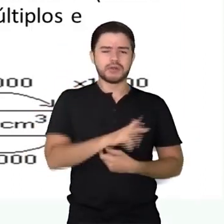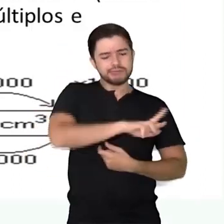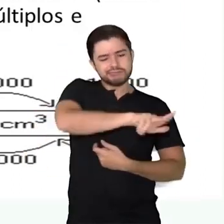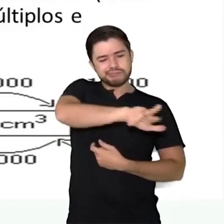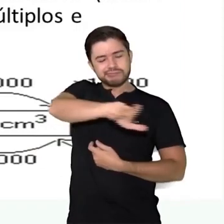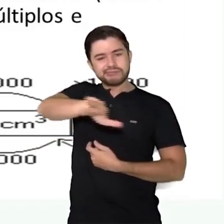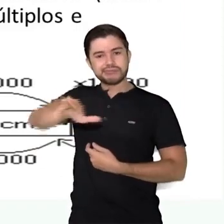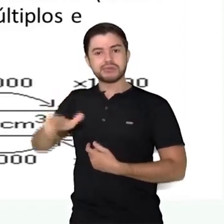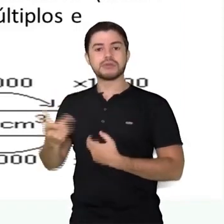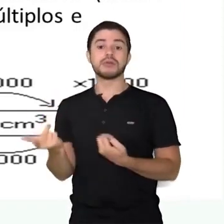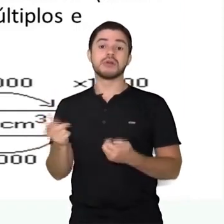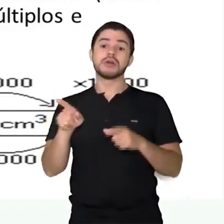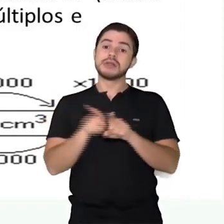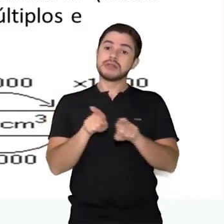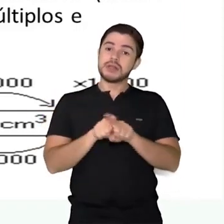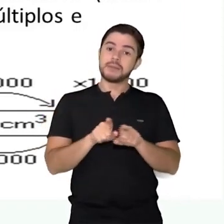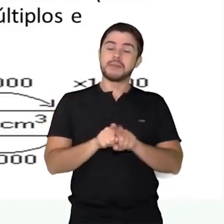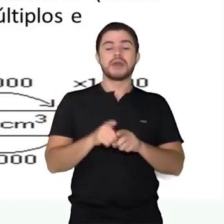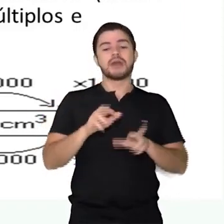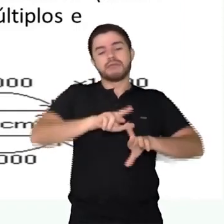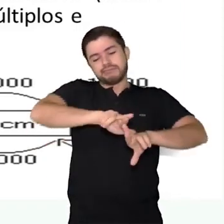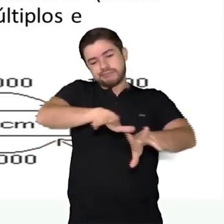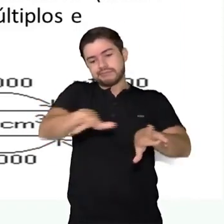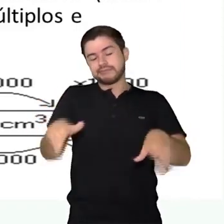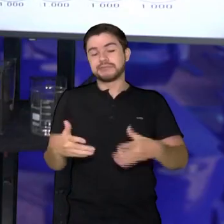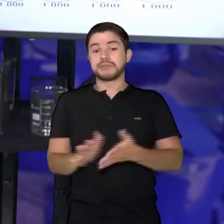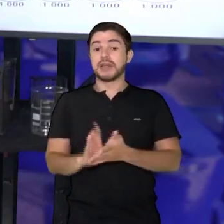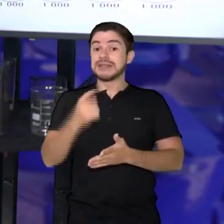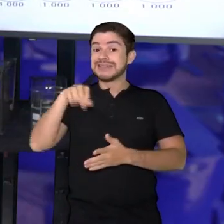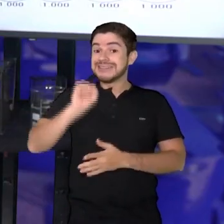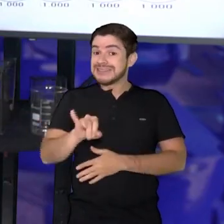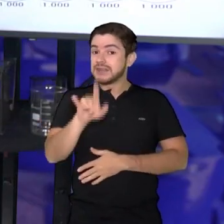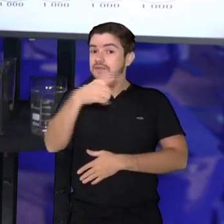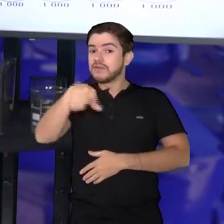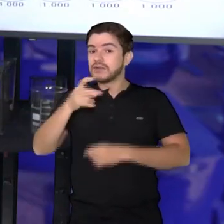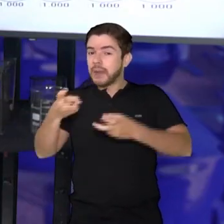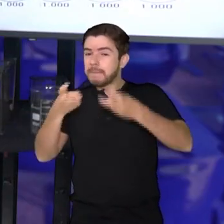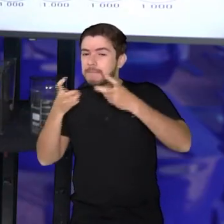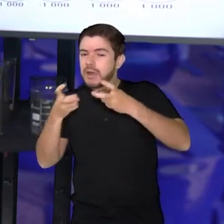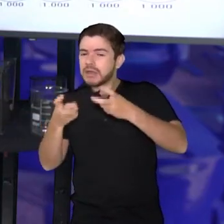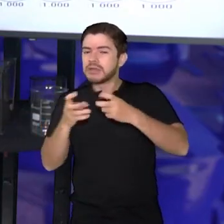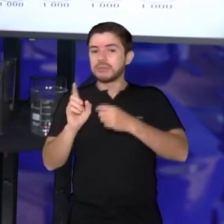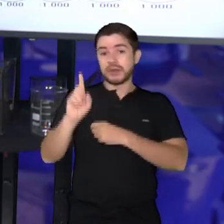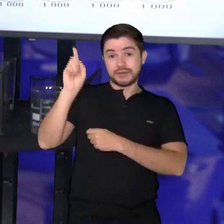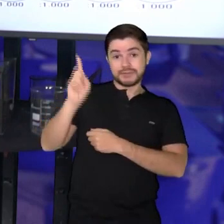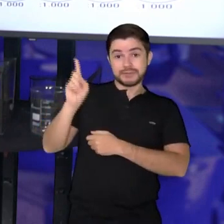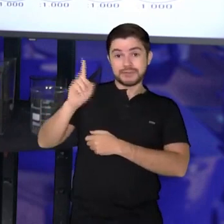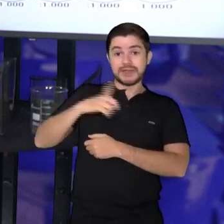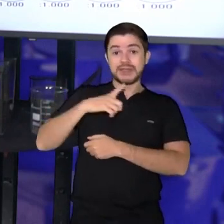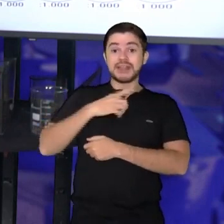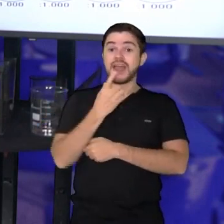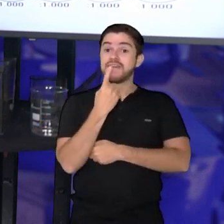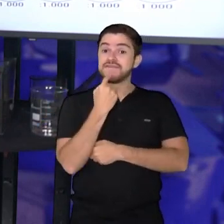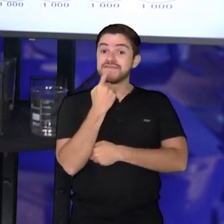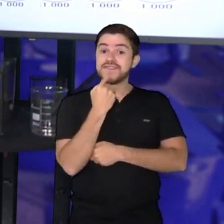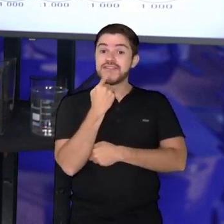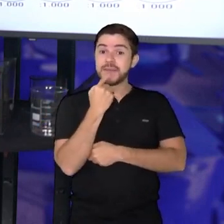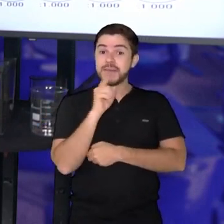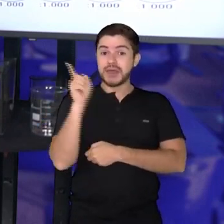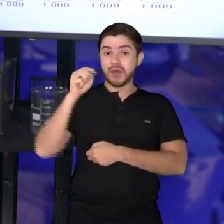dos múltiplos e submúltiplos. Se você perceber aqui na imagem, temos aqui destacado em vermelho o metro cúbico, tá